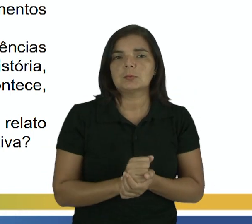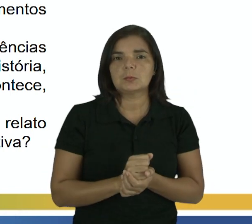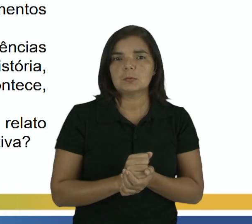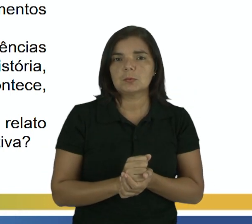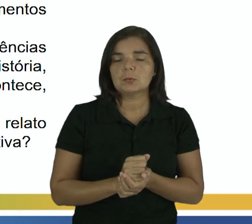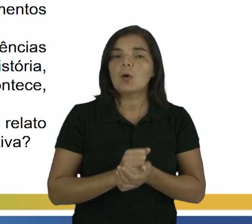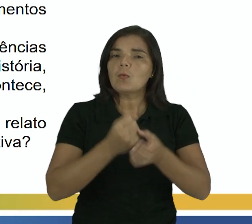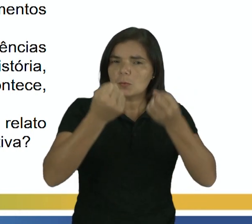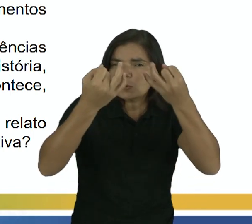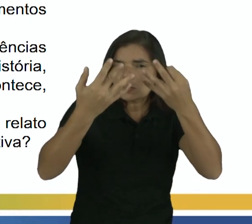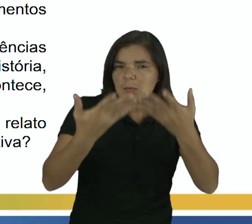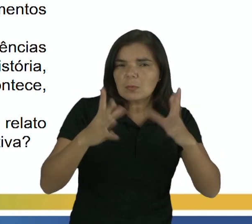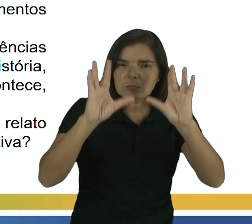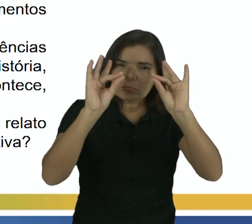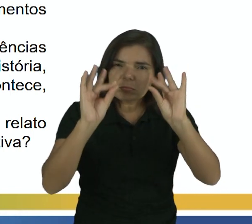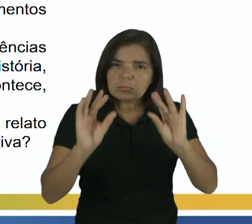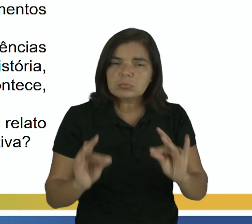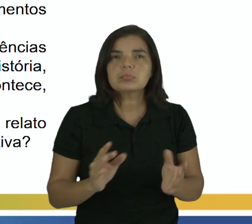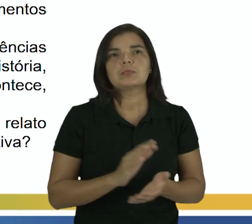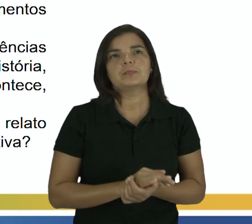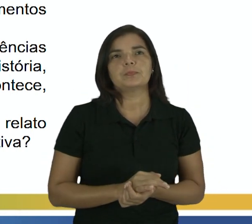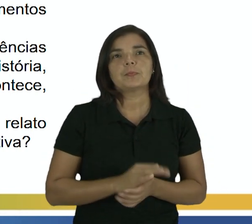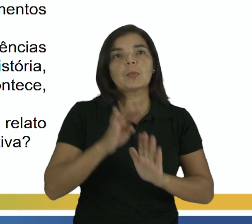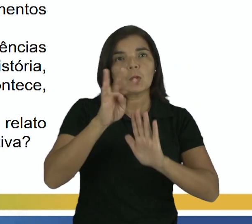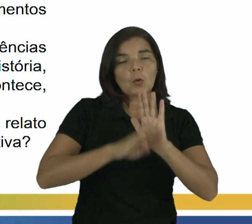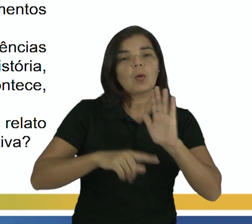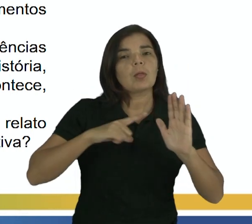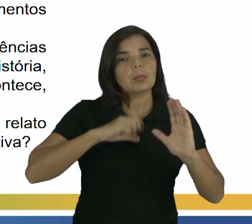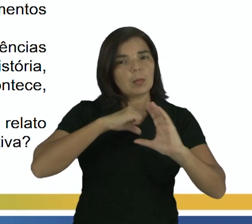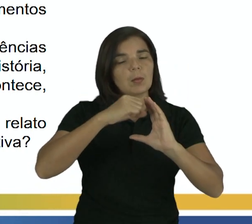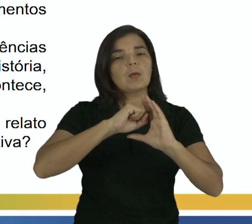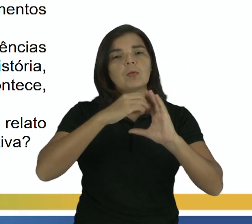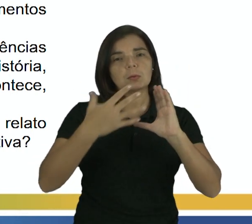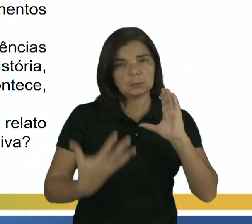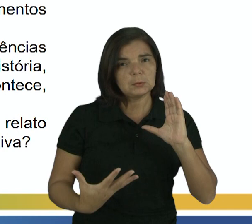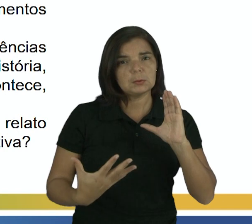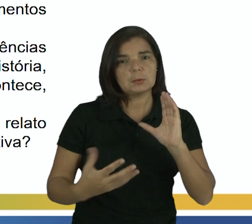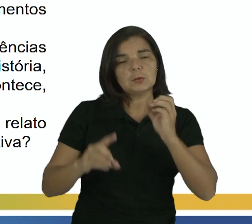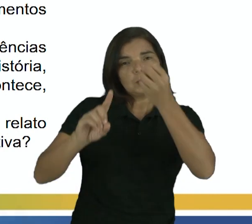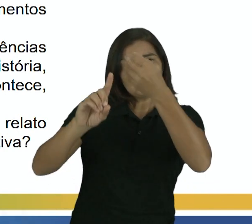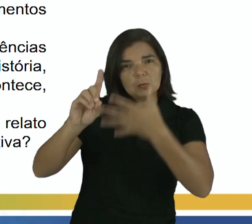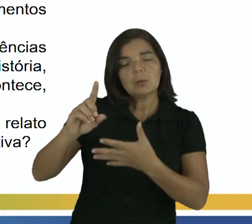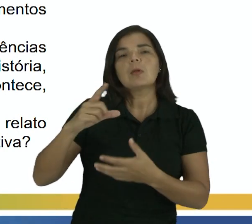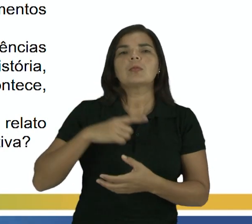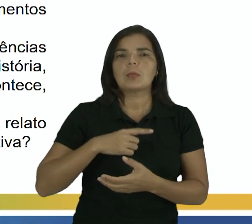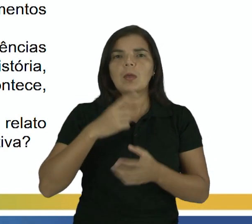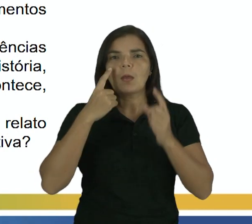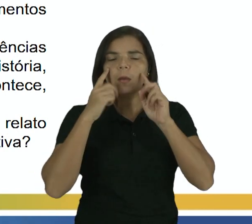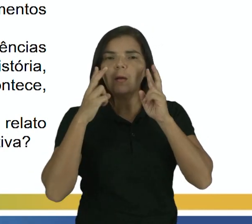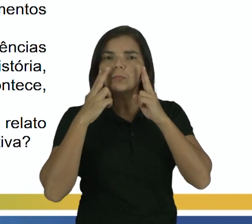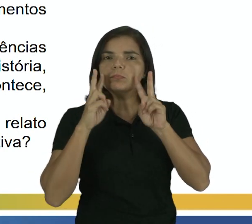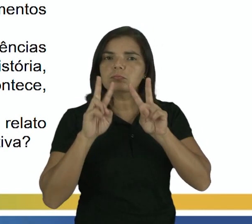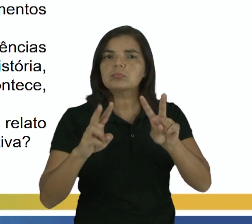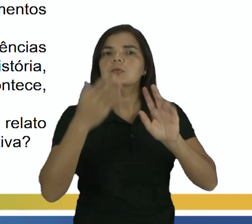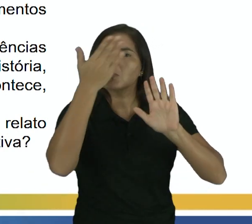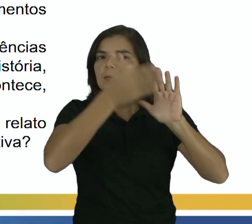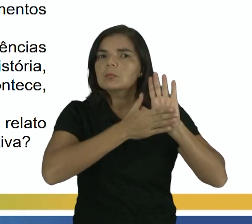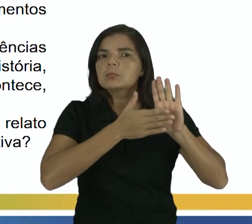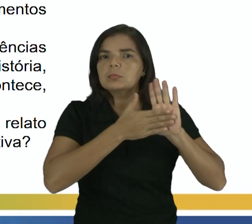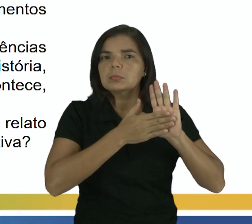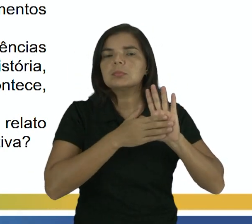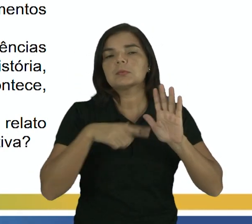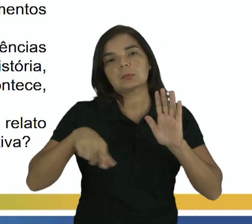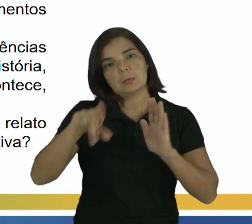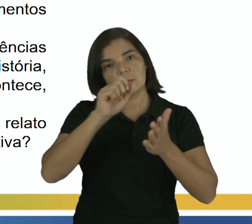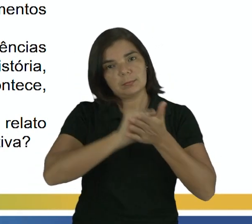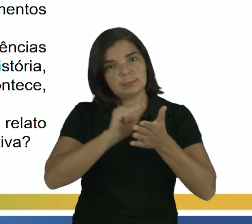uma narração de fato? Seu texto tem as características de um relato pessoal? Existem evidências, elementos que comprovam isso?